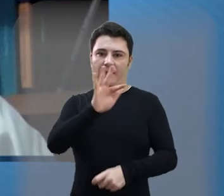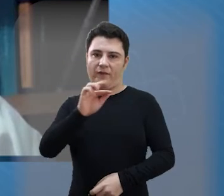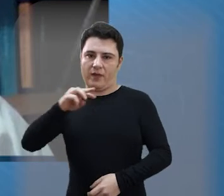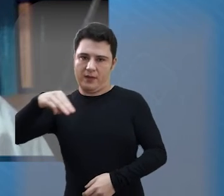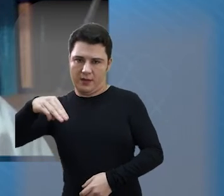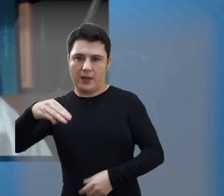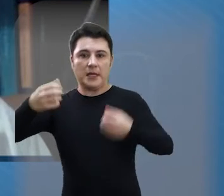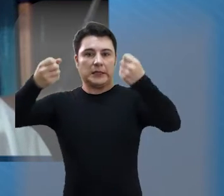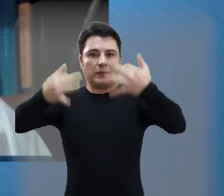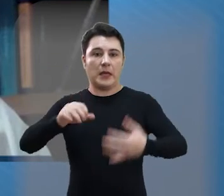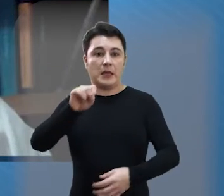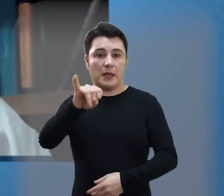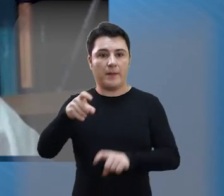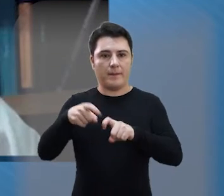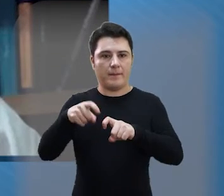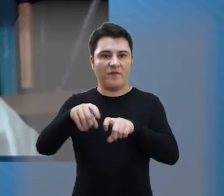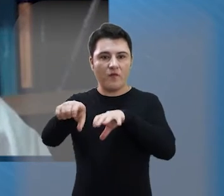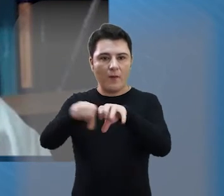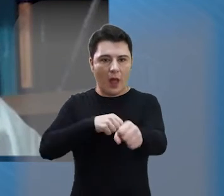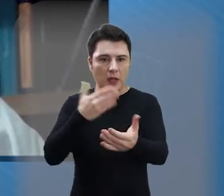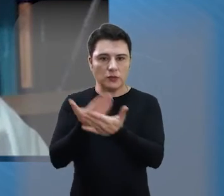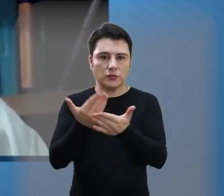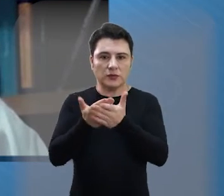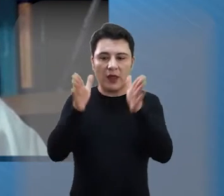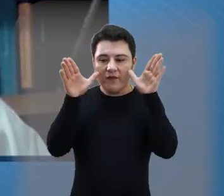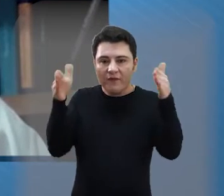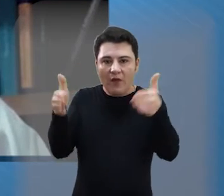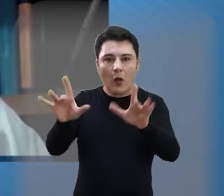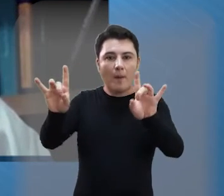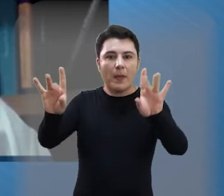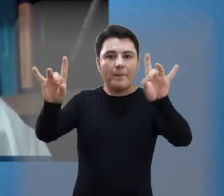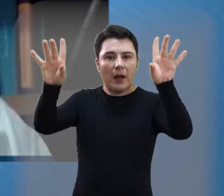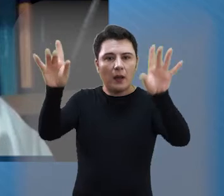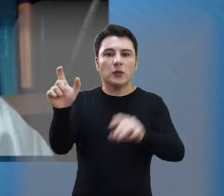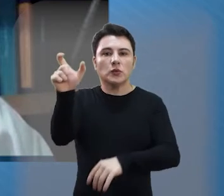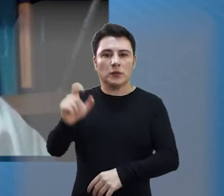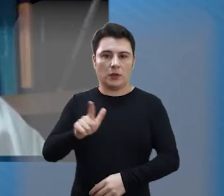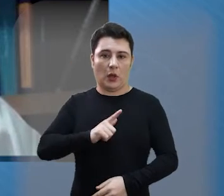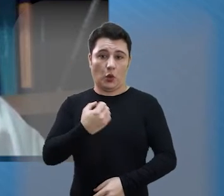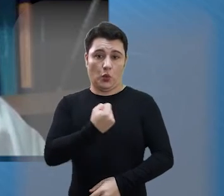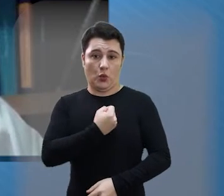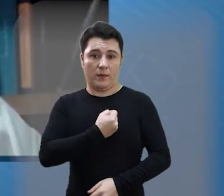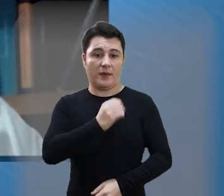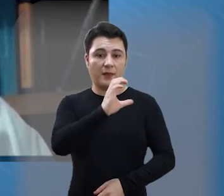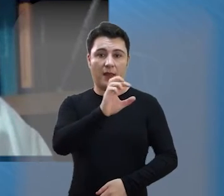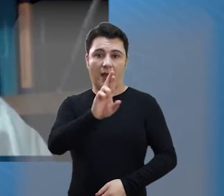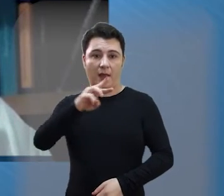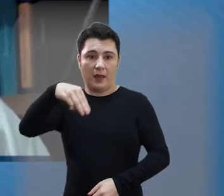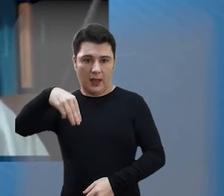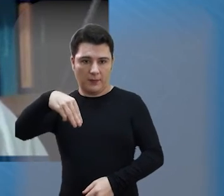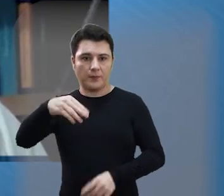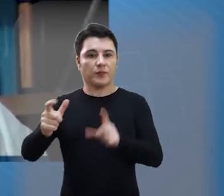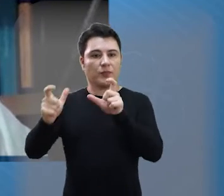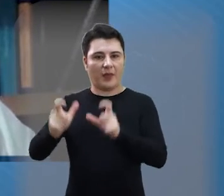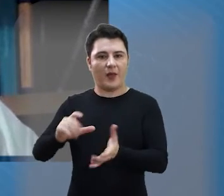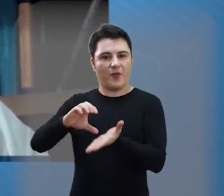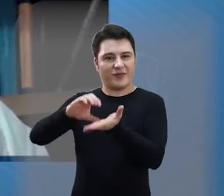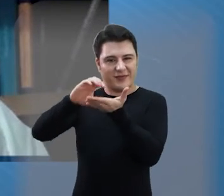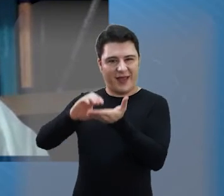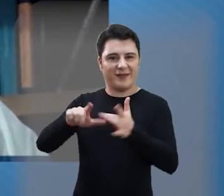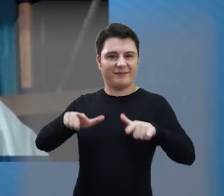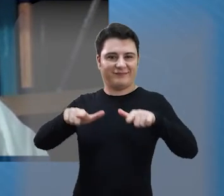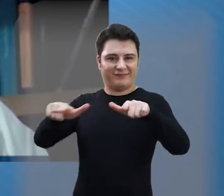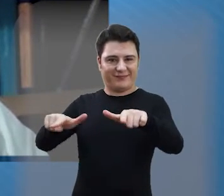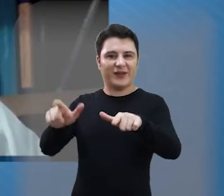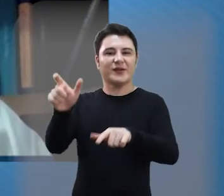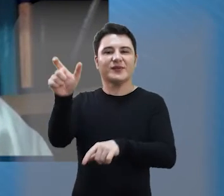ele estabelece que os médicos que são especialistas, além do CRM, que é o Conselho Regional